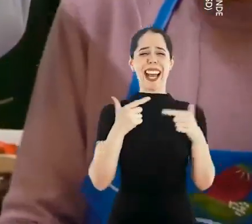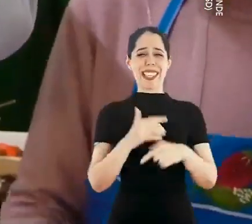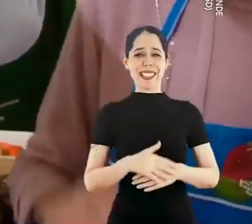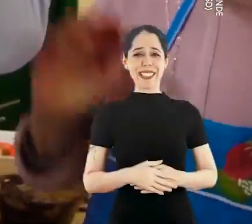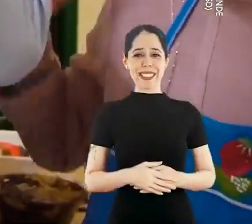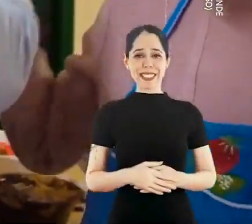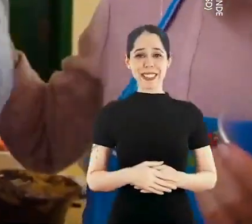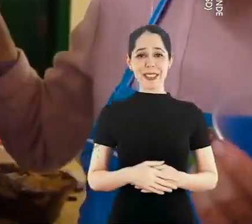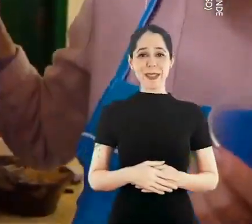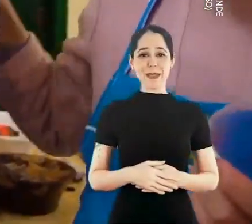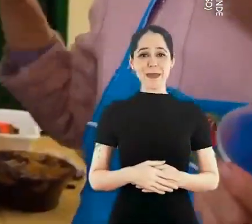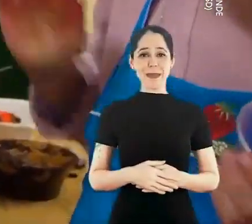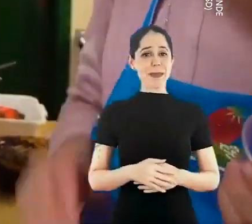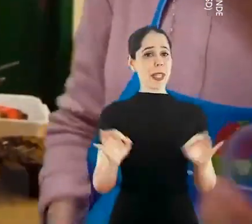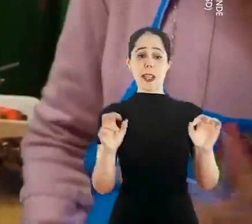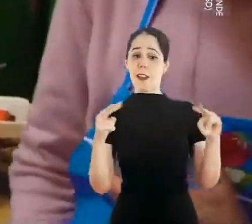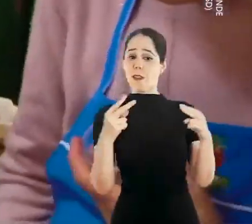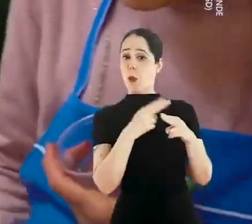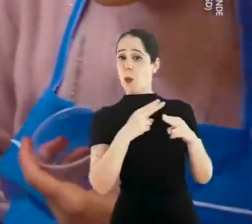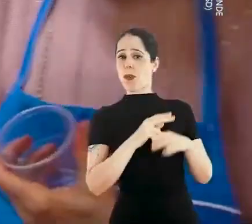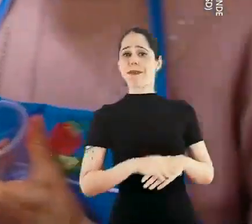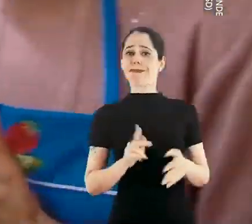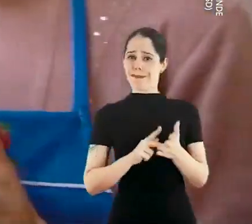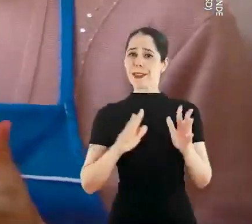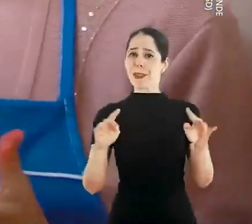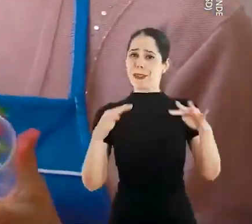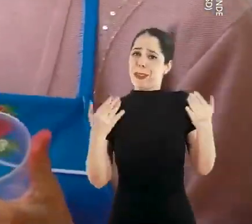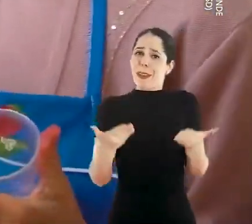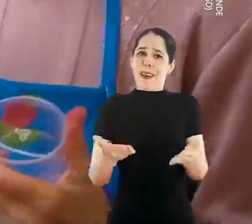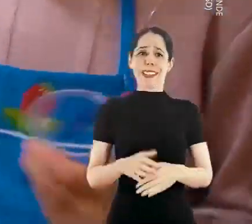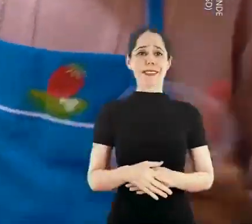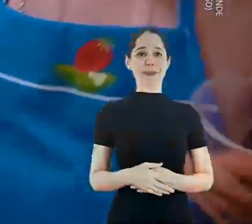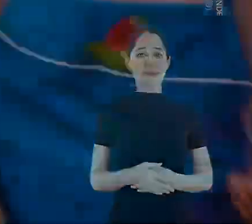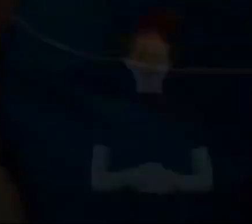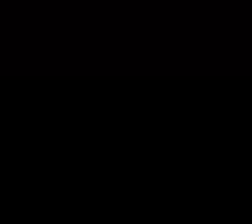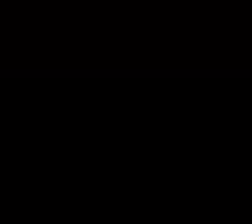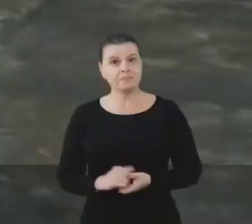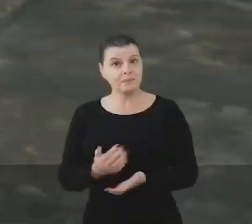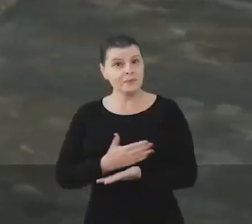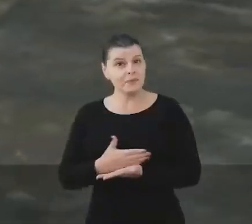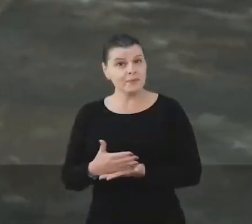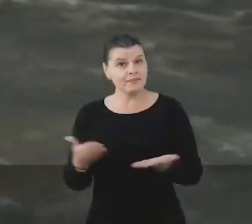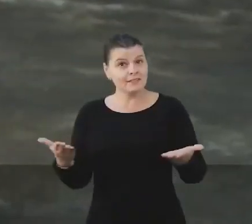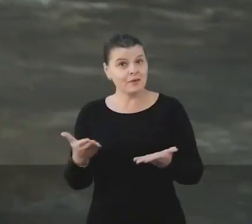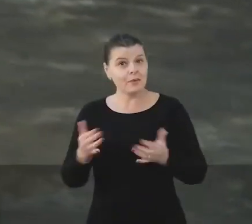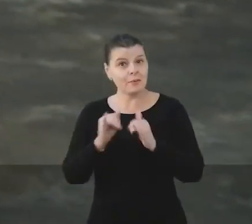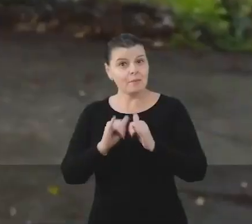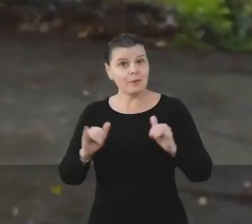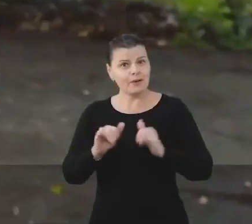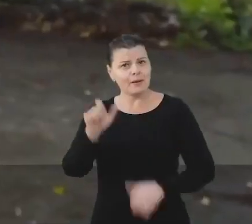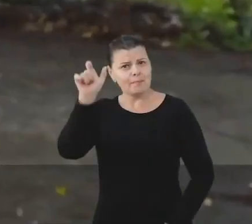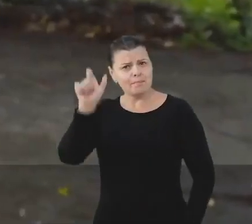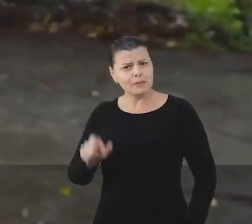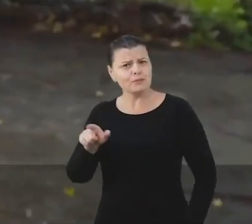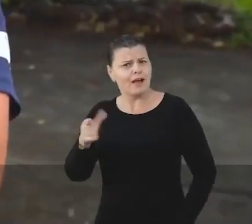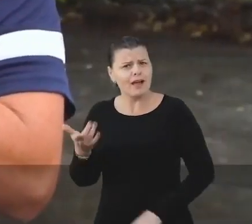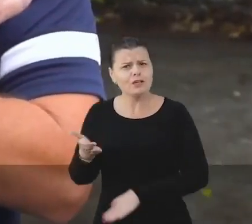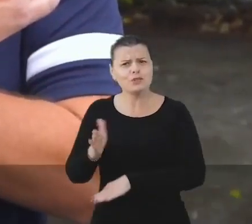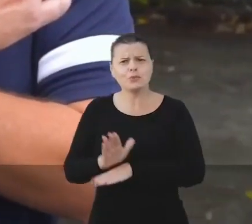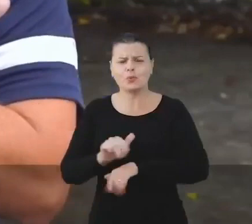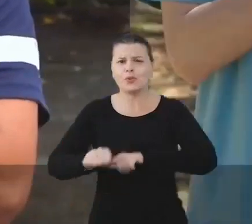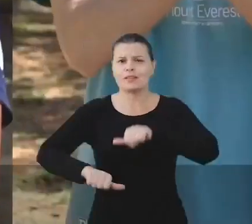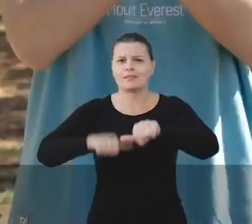Ninguém viu. Não, todo mundo viu agora. Começa agora o programa de quem ajudou